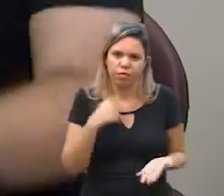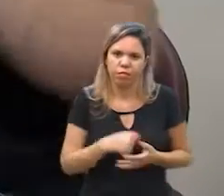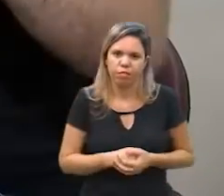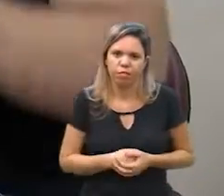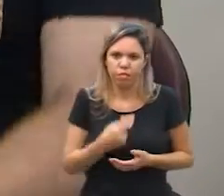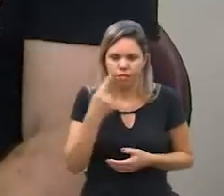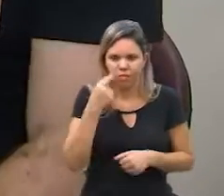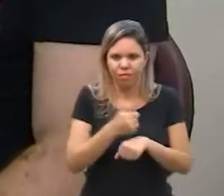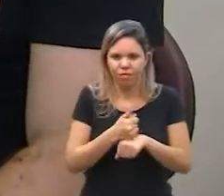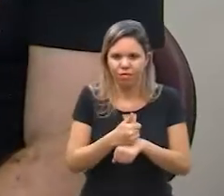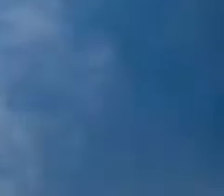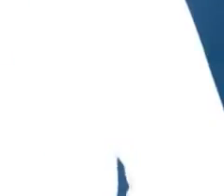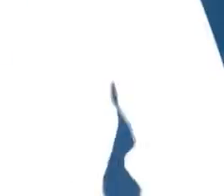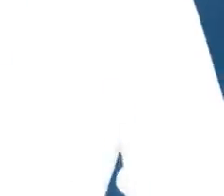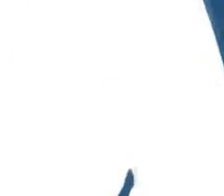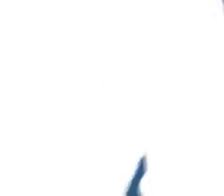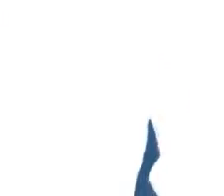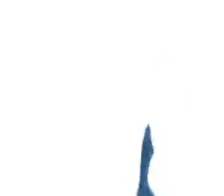né? Se liga na profissão.